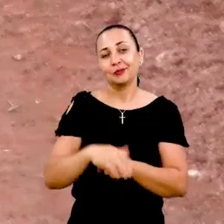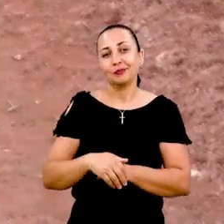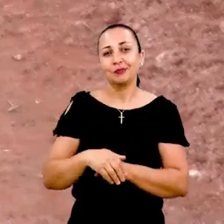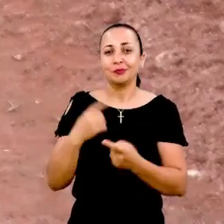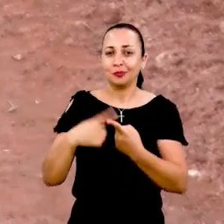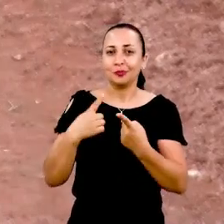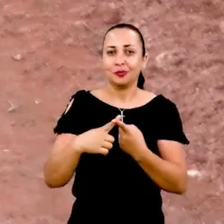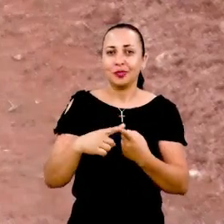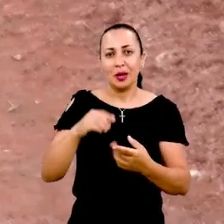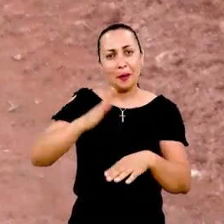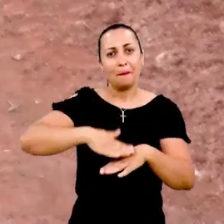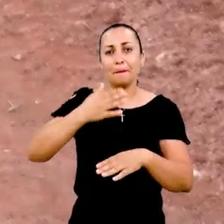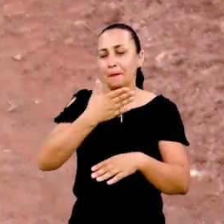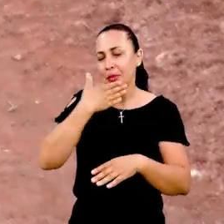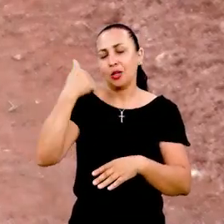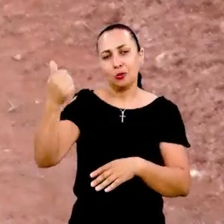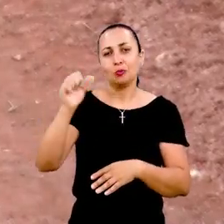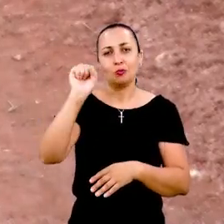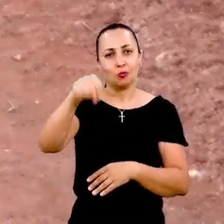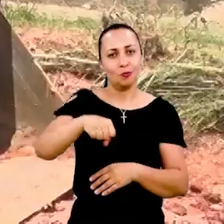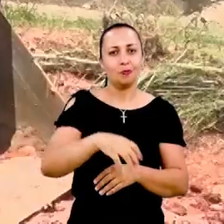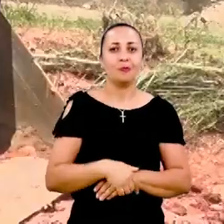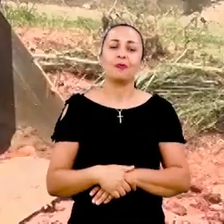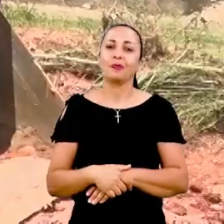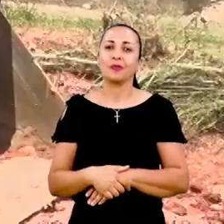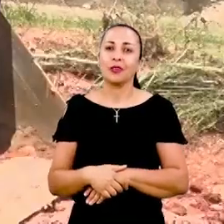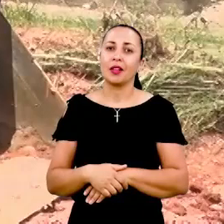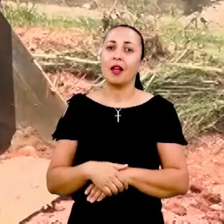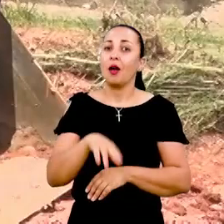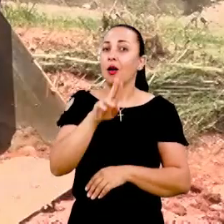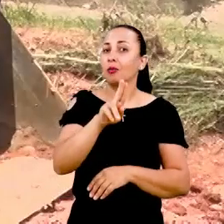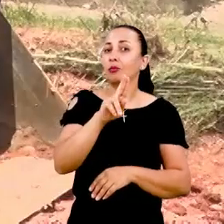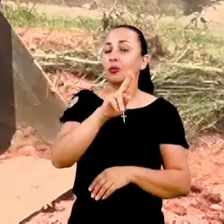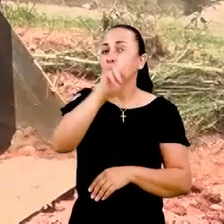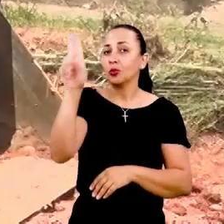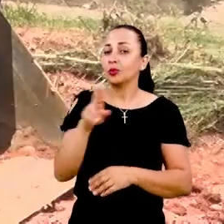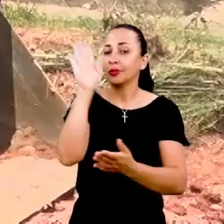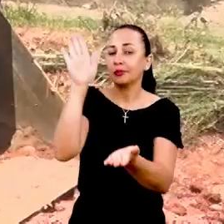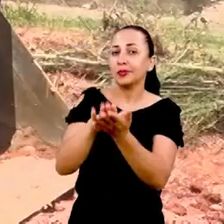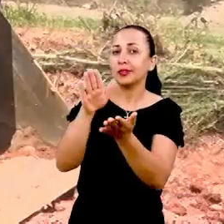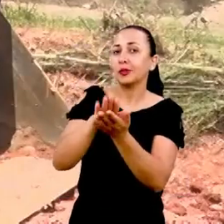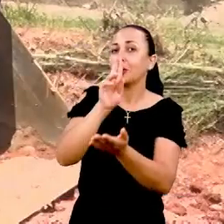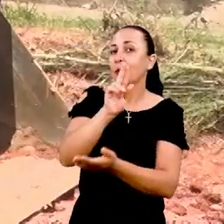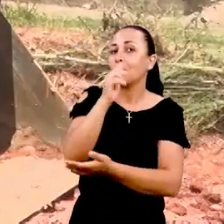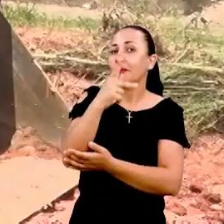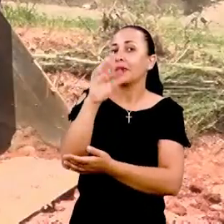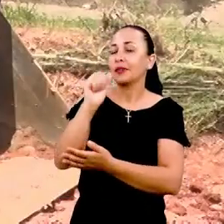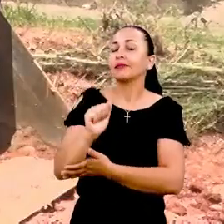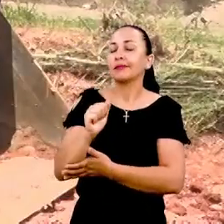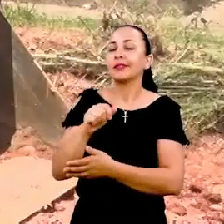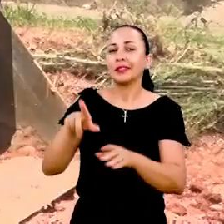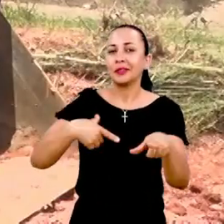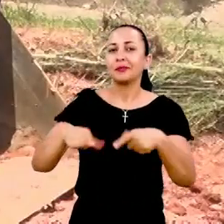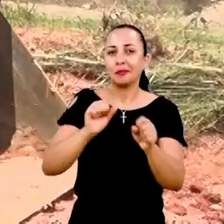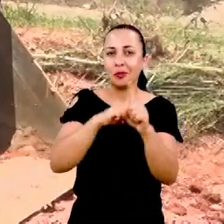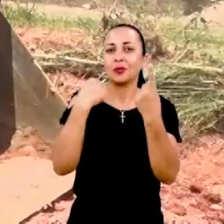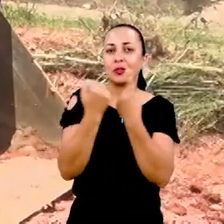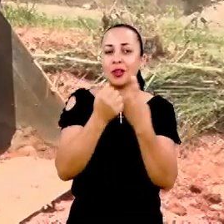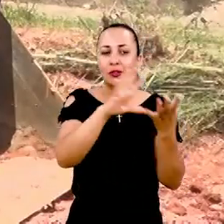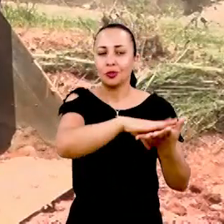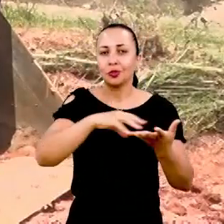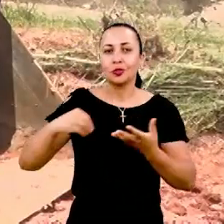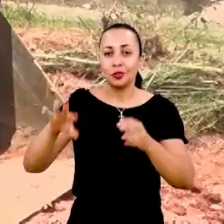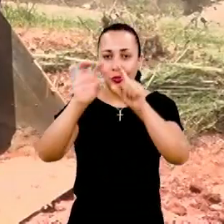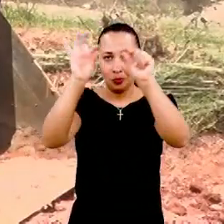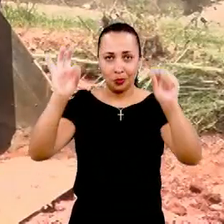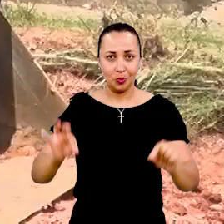certa forma, então ela é muito mais sustentável em si. A UPE ela cumpre a sua função social. Ela